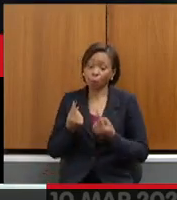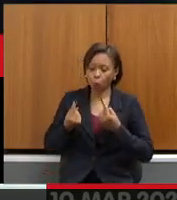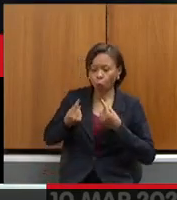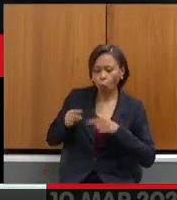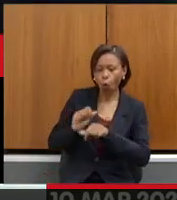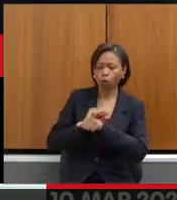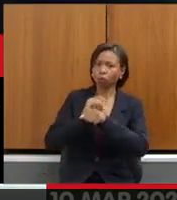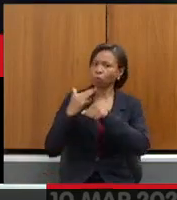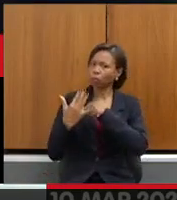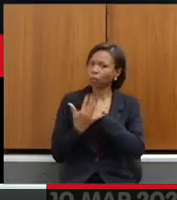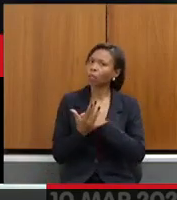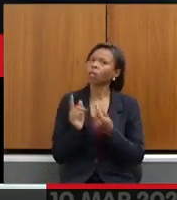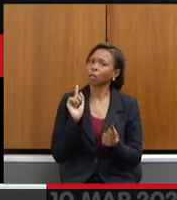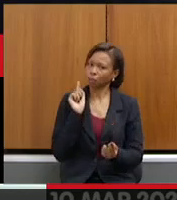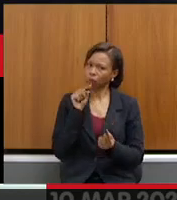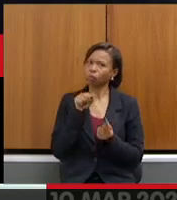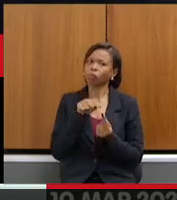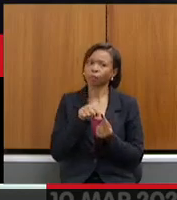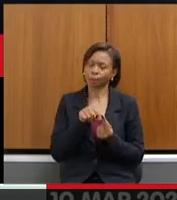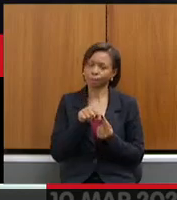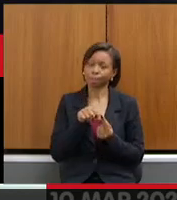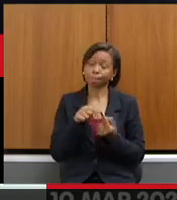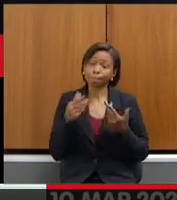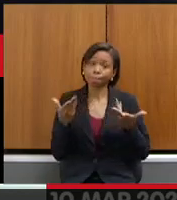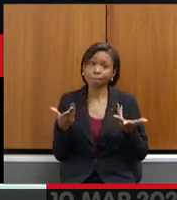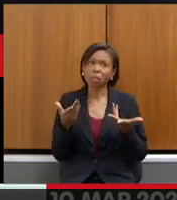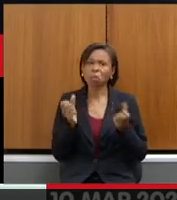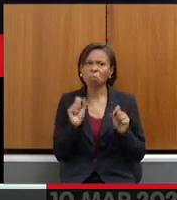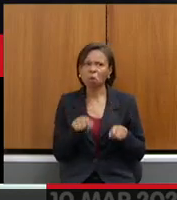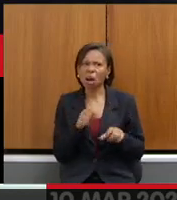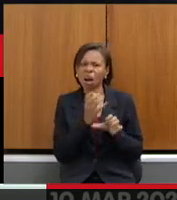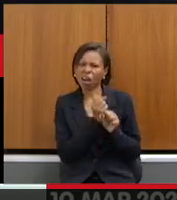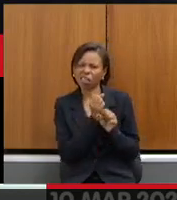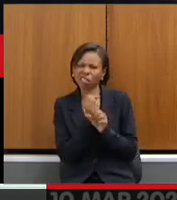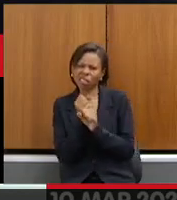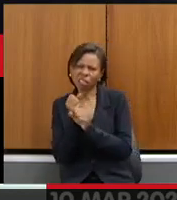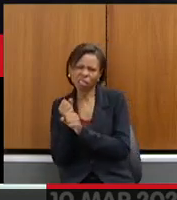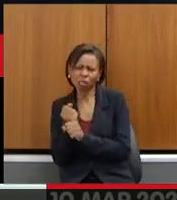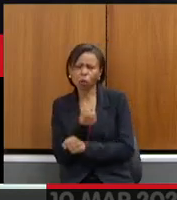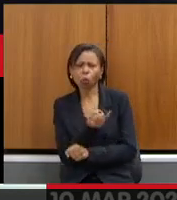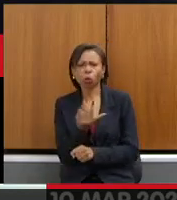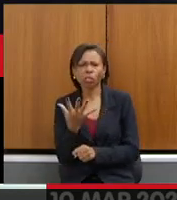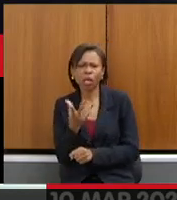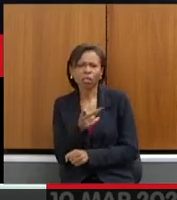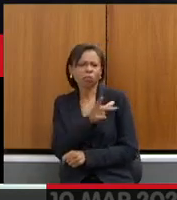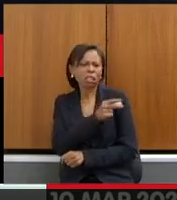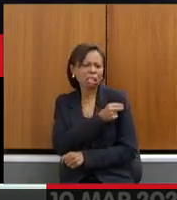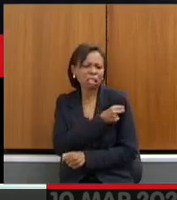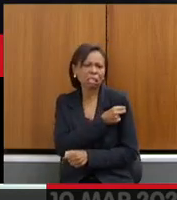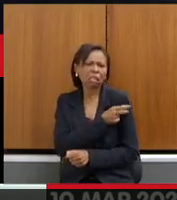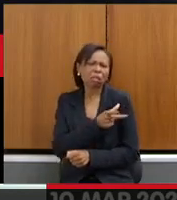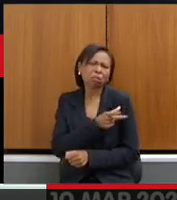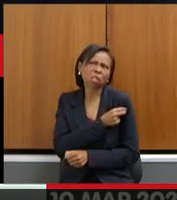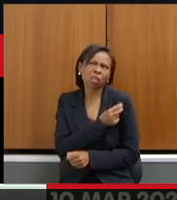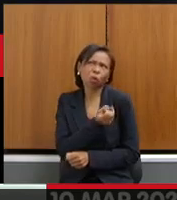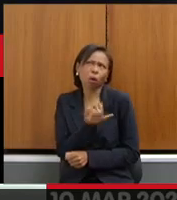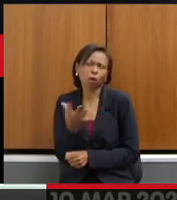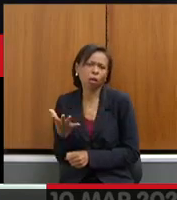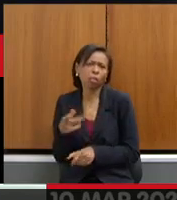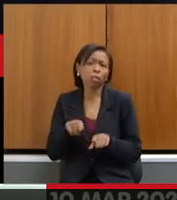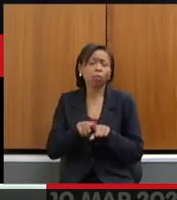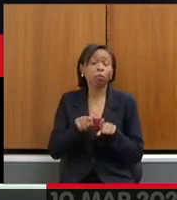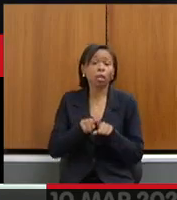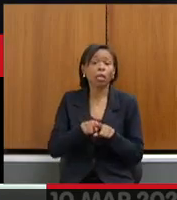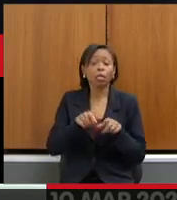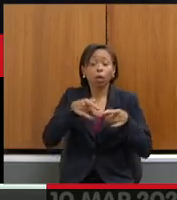né pode aí pode se fazer vários cálculo foi feito cálculo na quantidade de vacinação com relação aos